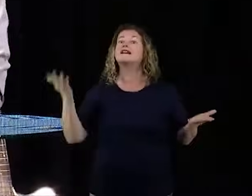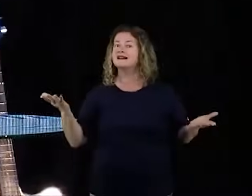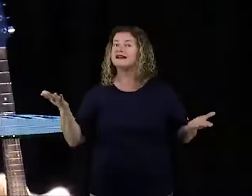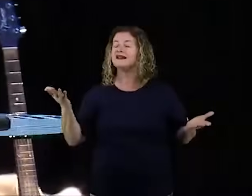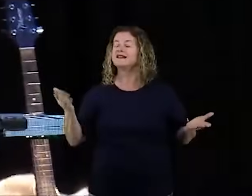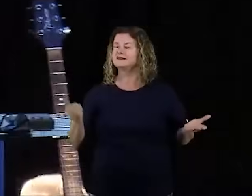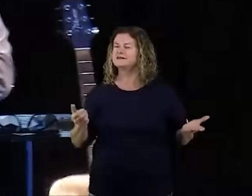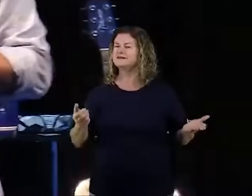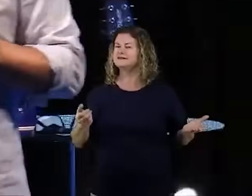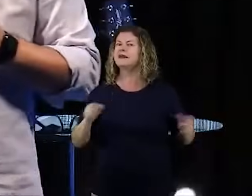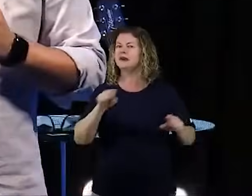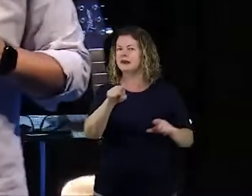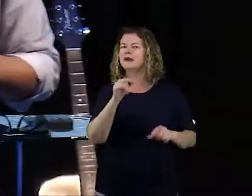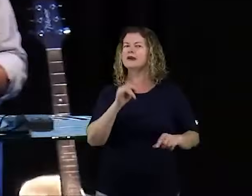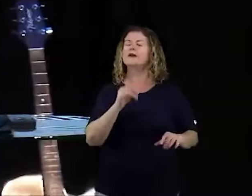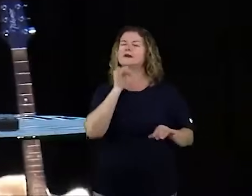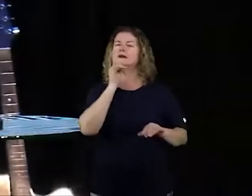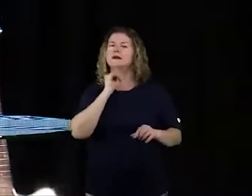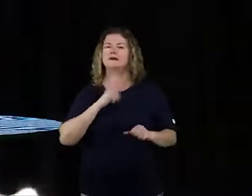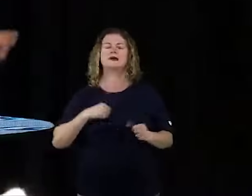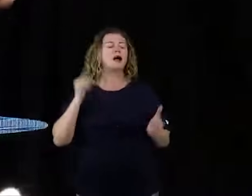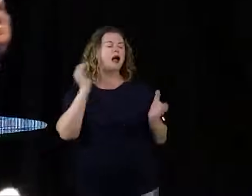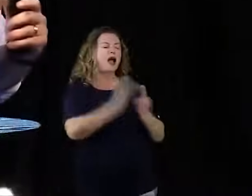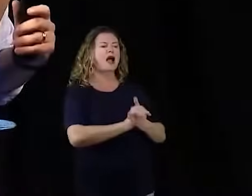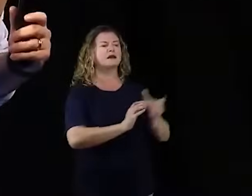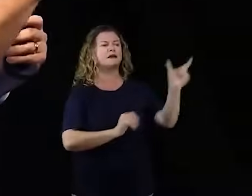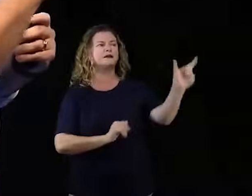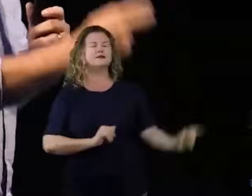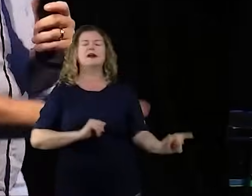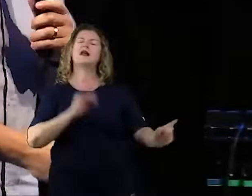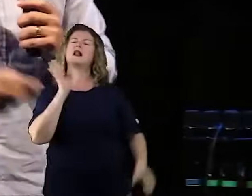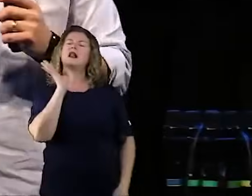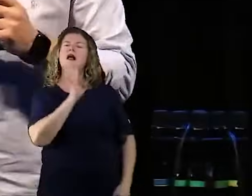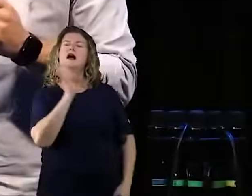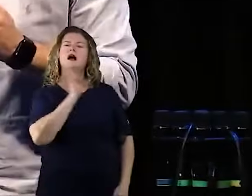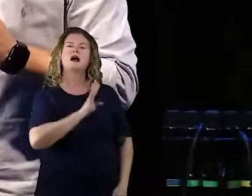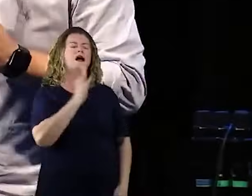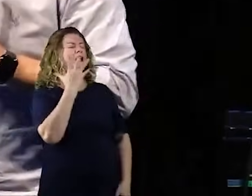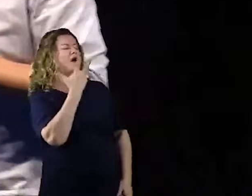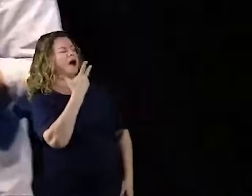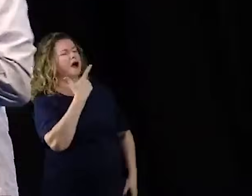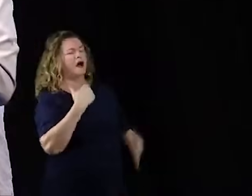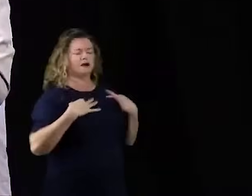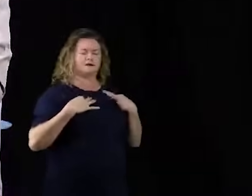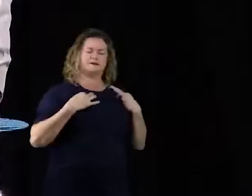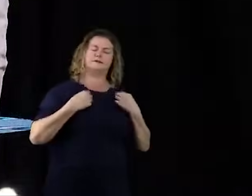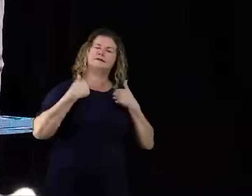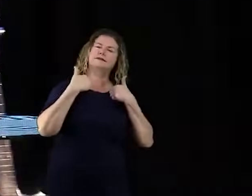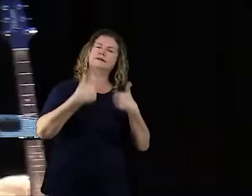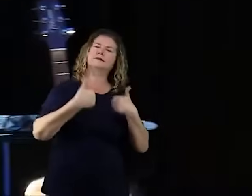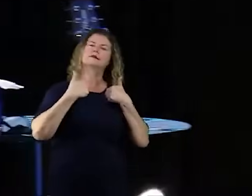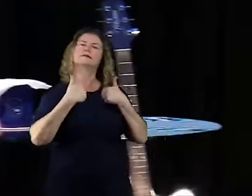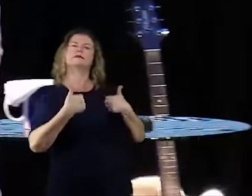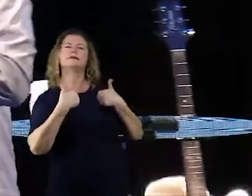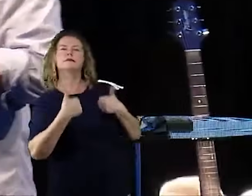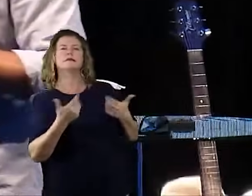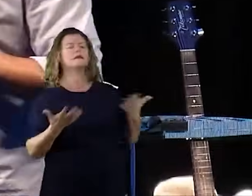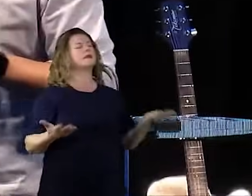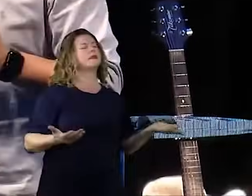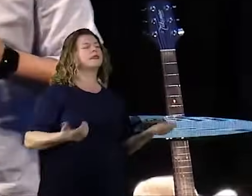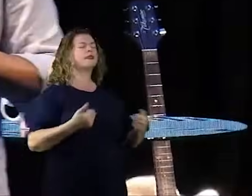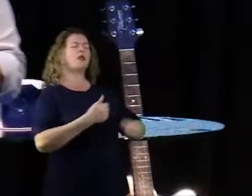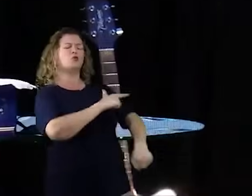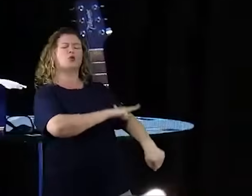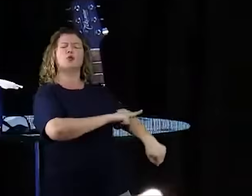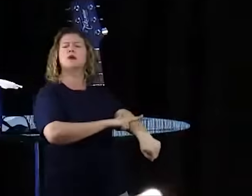alguém que é legal que é bacana que é bonitinho que se veste bem que é G irm que é